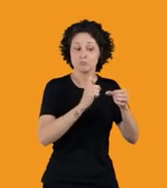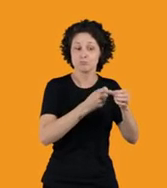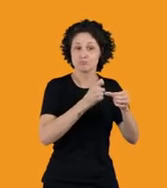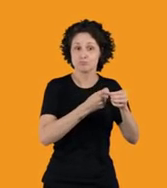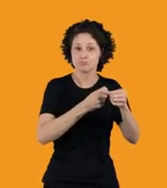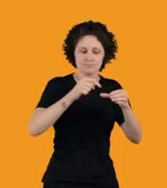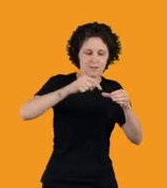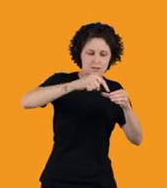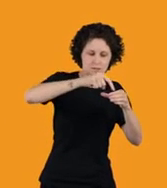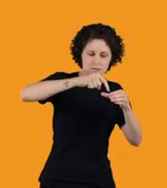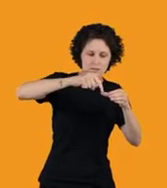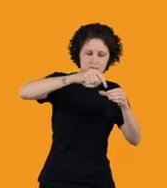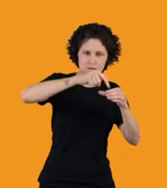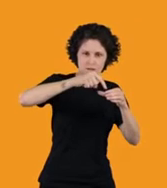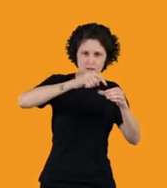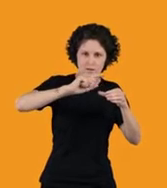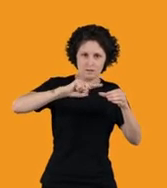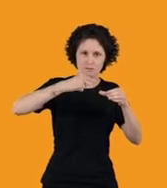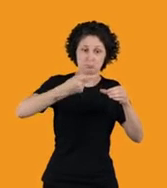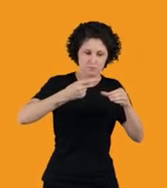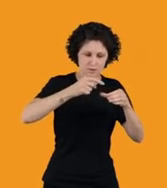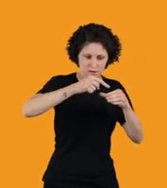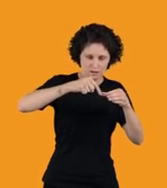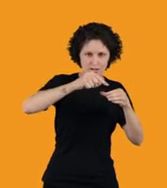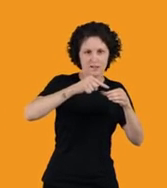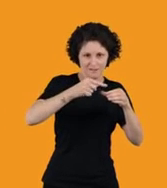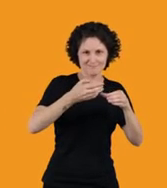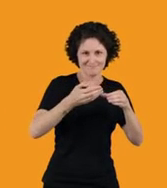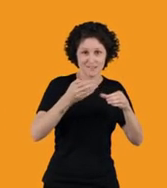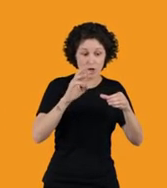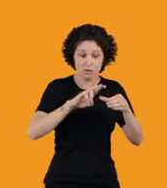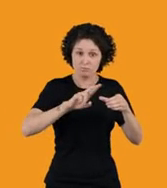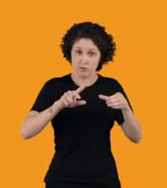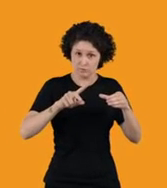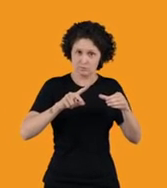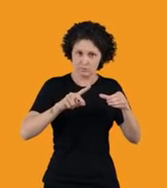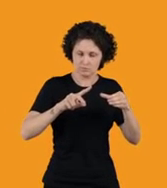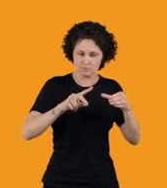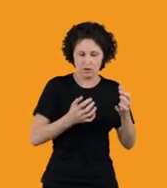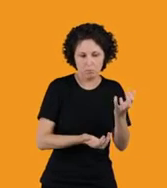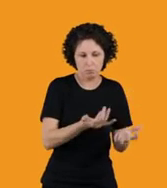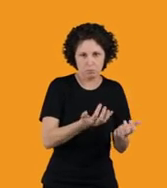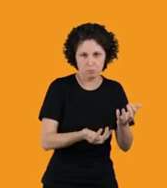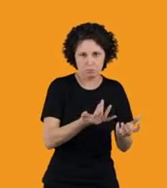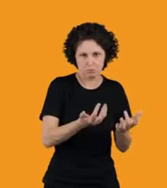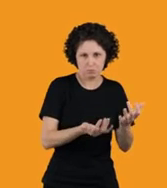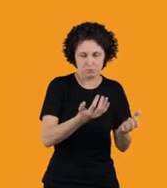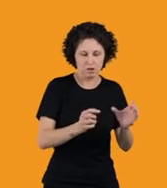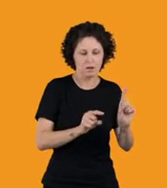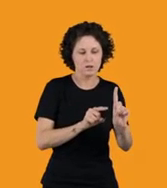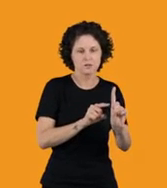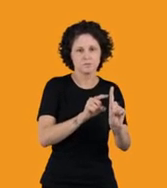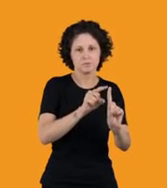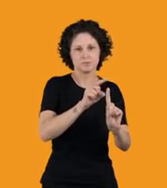se solidificado é que a gema começa a endurecer. Você pode perceber isso ao colocar alguns ovos para